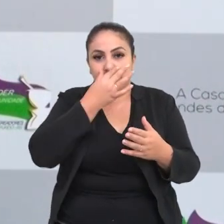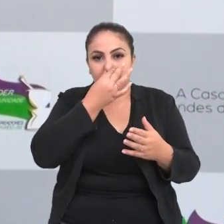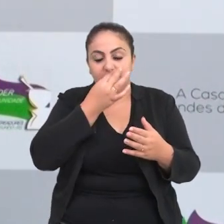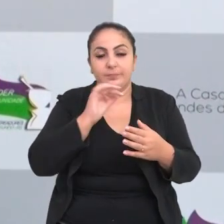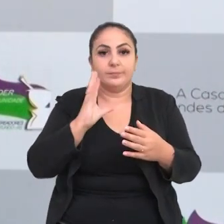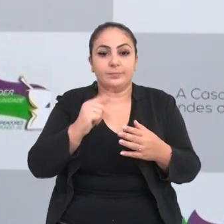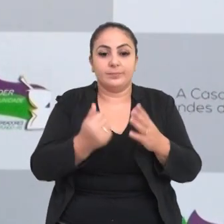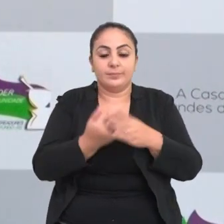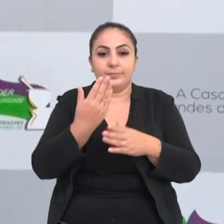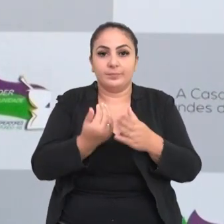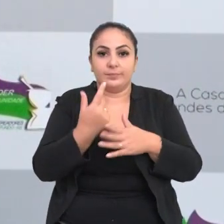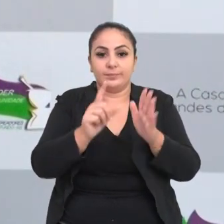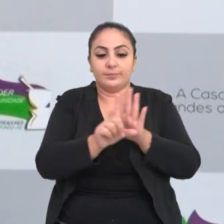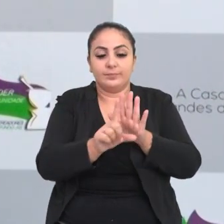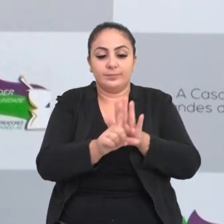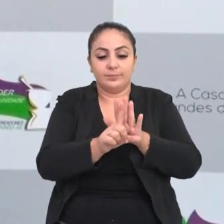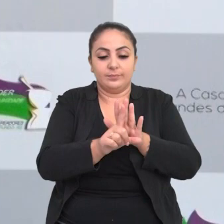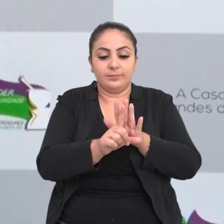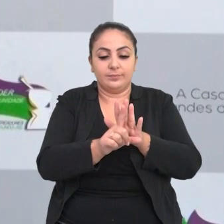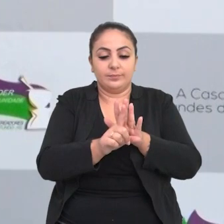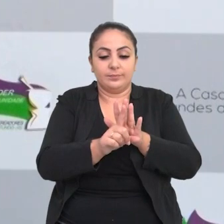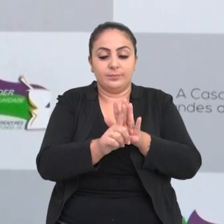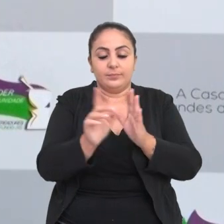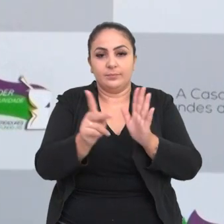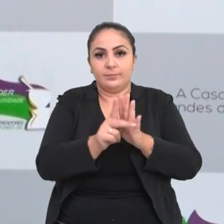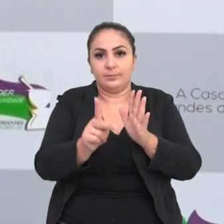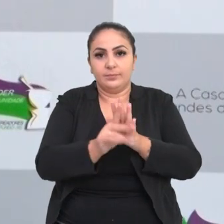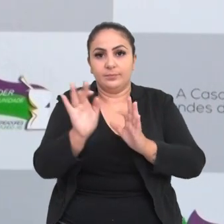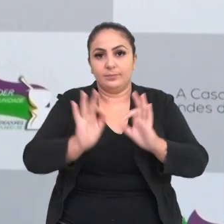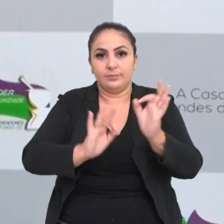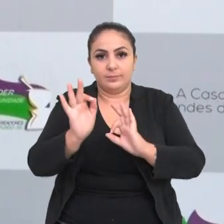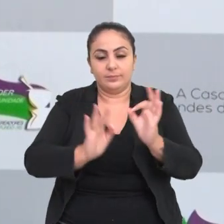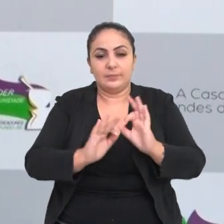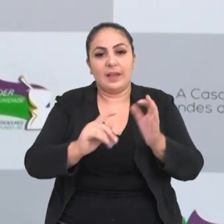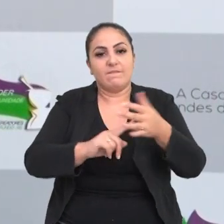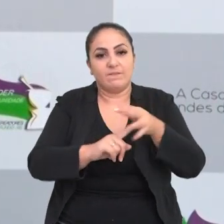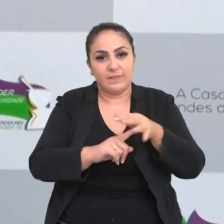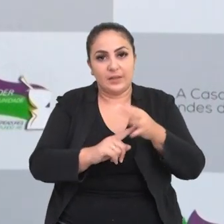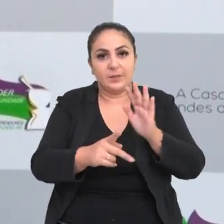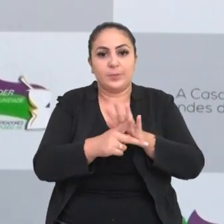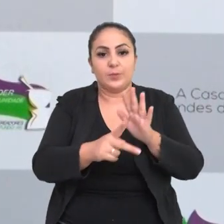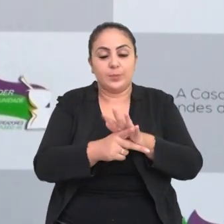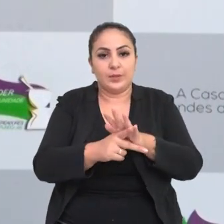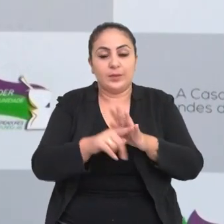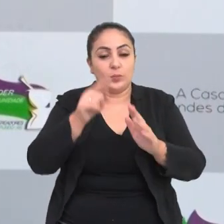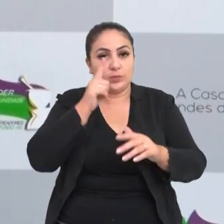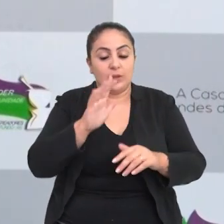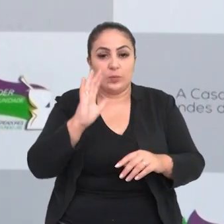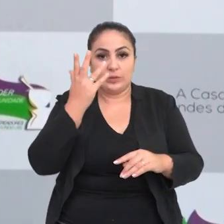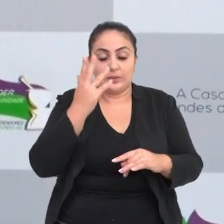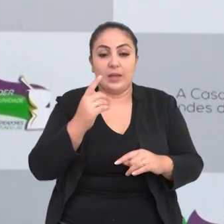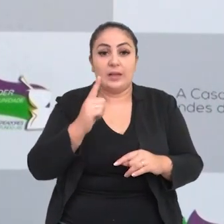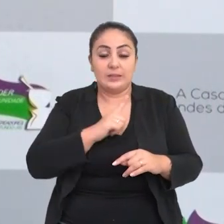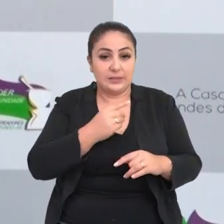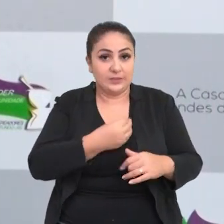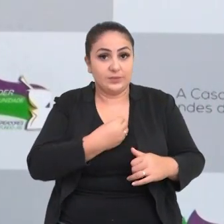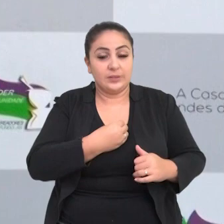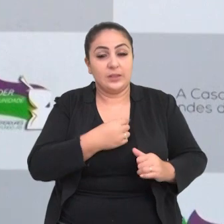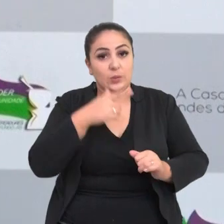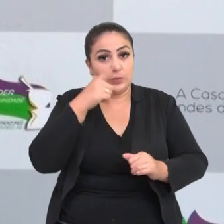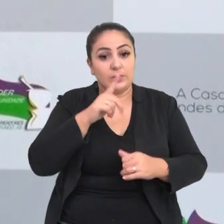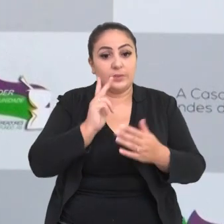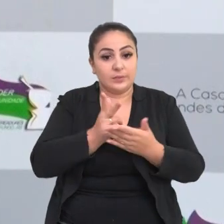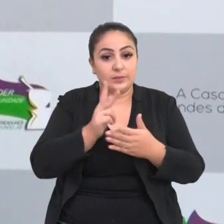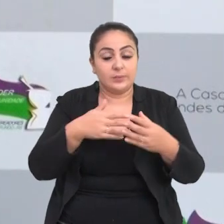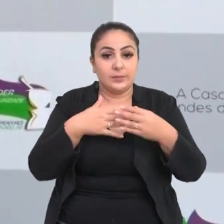onde então isso se tornaria lei, os organizadores, as feiras itinerantes para acontecerem, elas então teriam